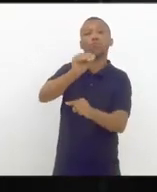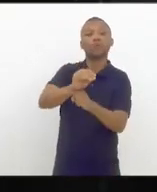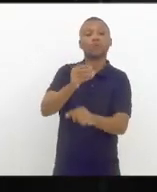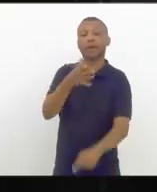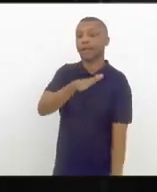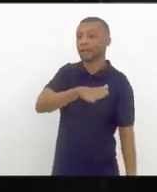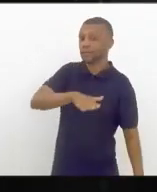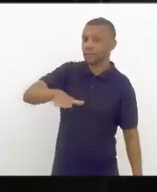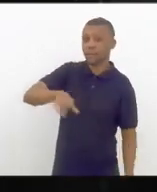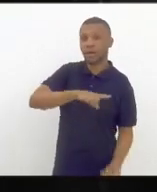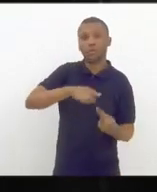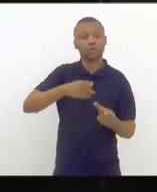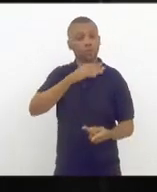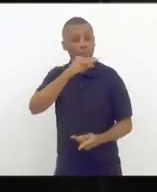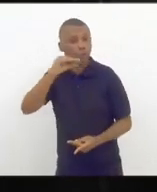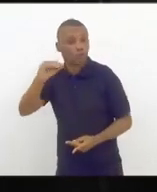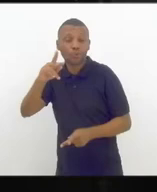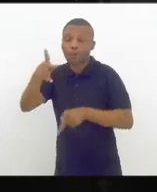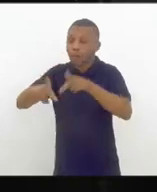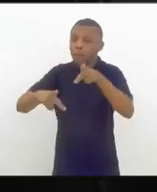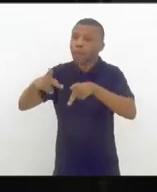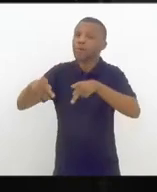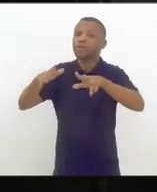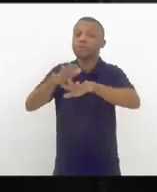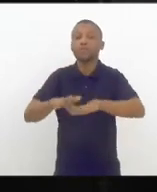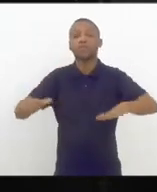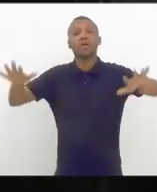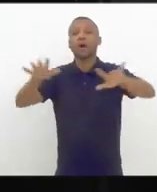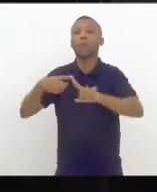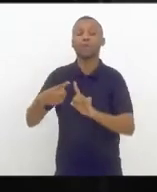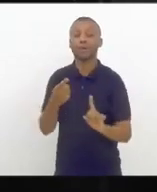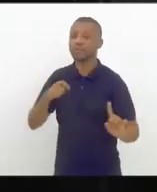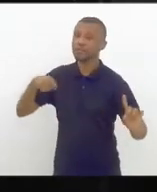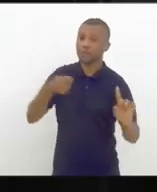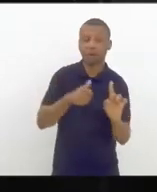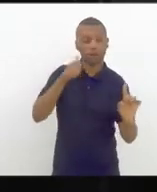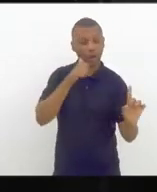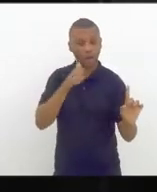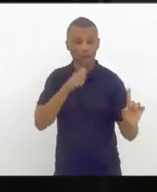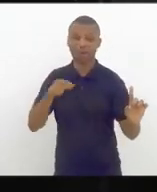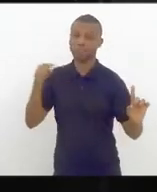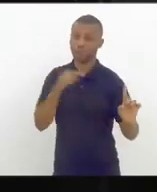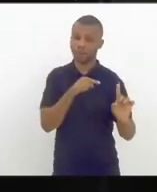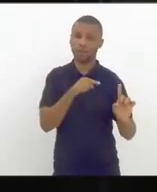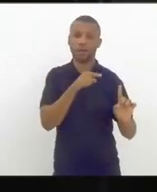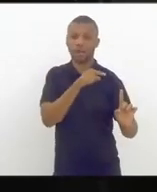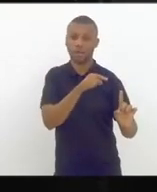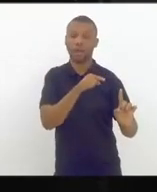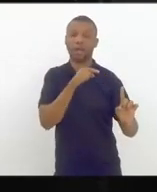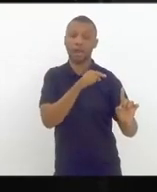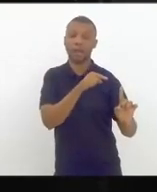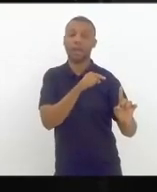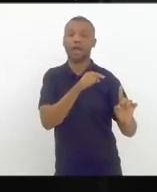adolescentes e da população como um todo porque a mulher ainda é o